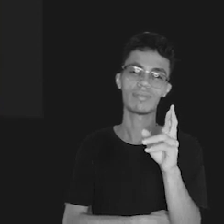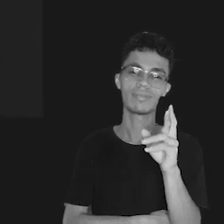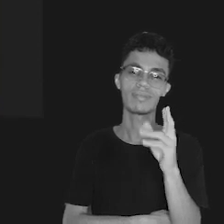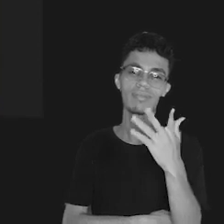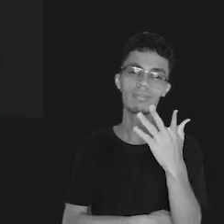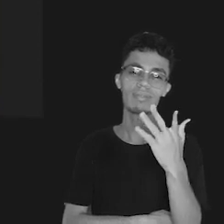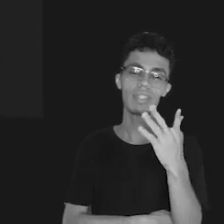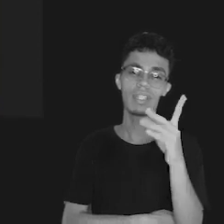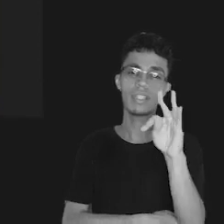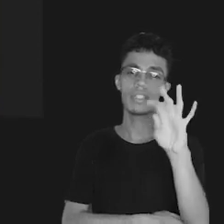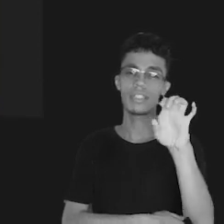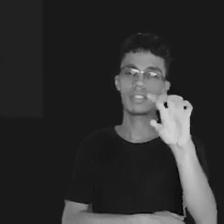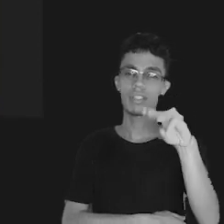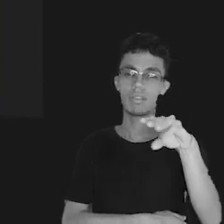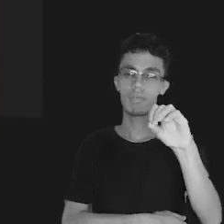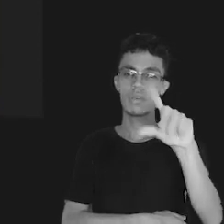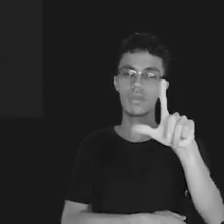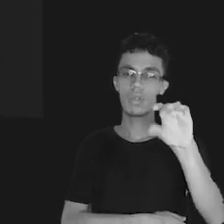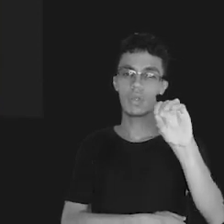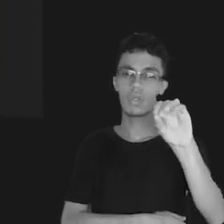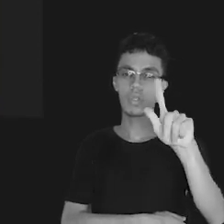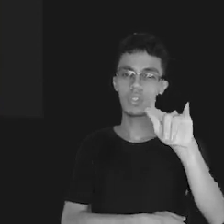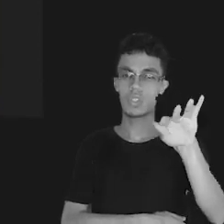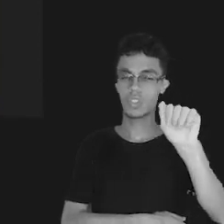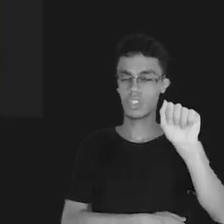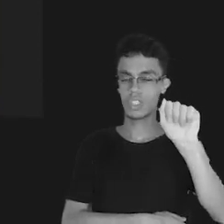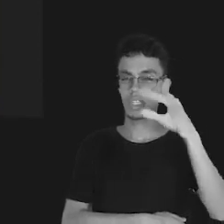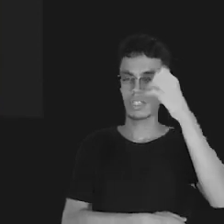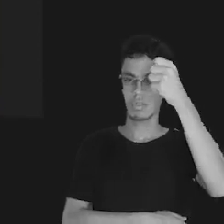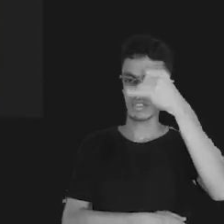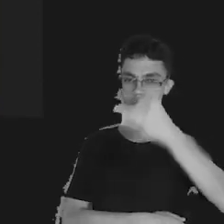A demonologia explicaria bem.